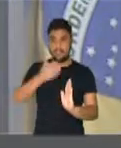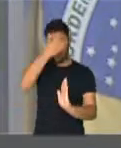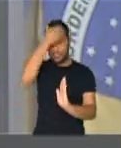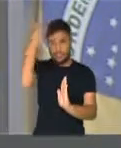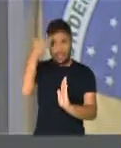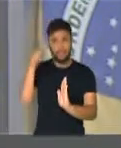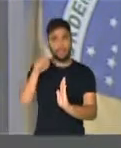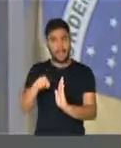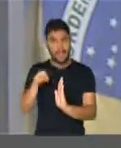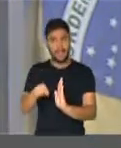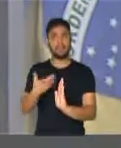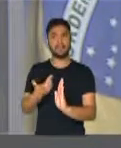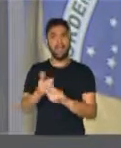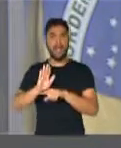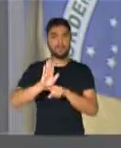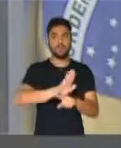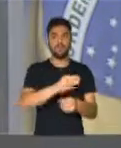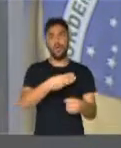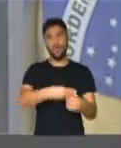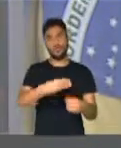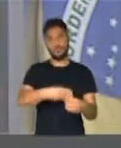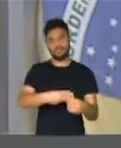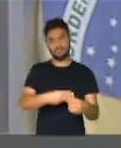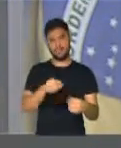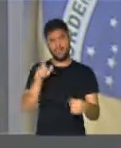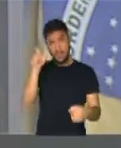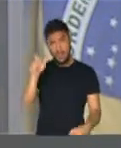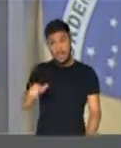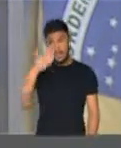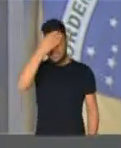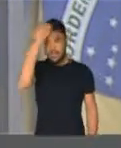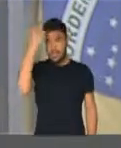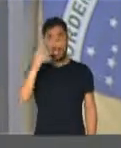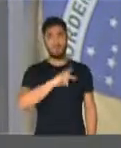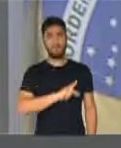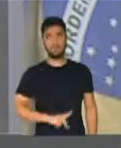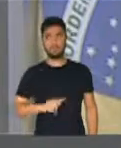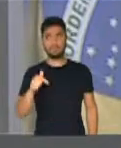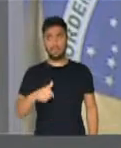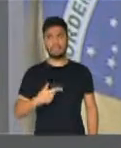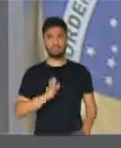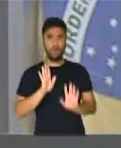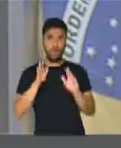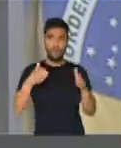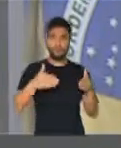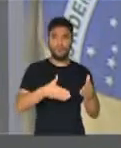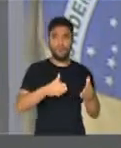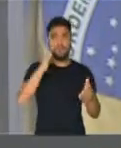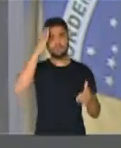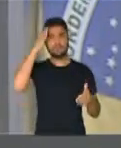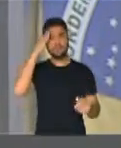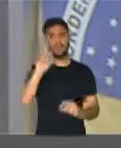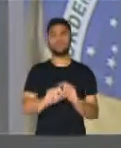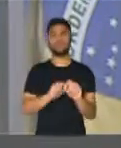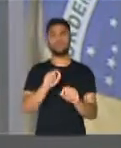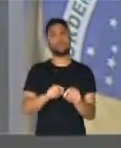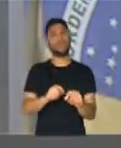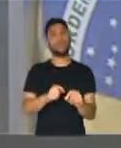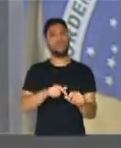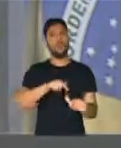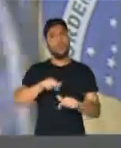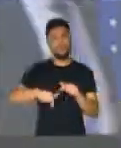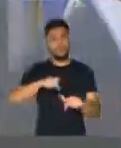que mais uma gestão municipalista, gestão olhando com o olhar de um presidente que entende que a verdadeira